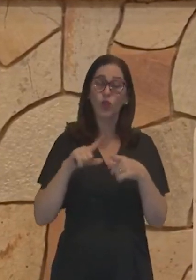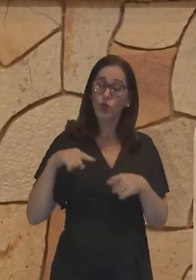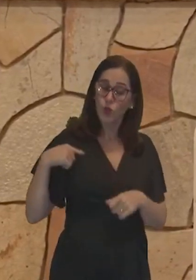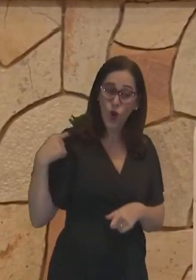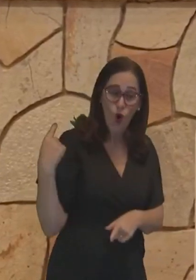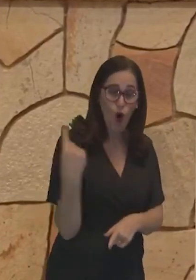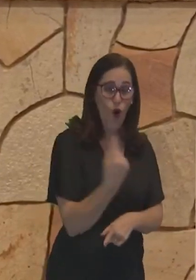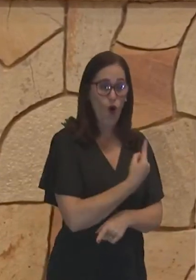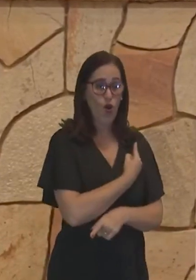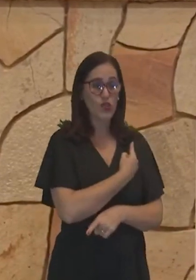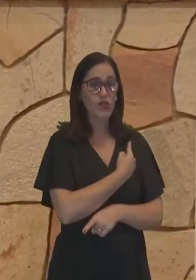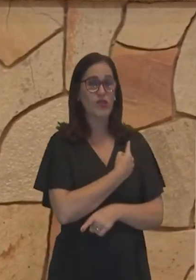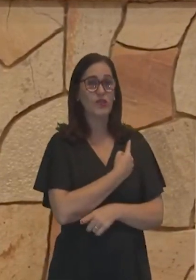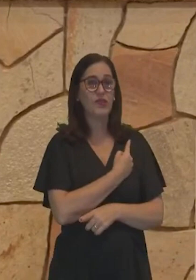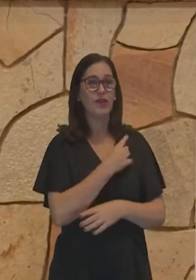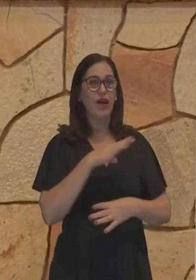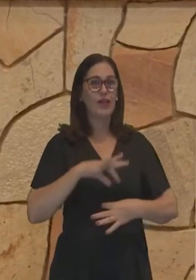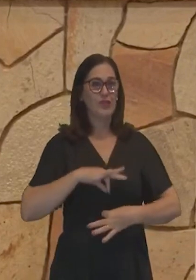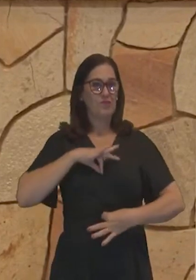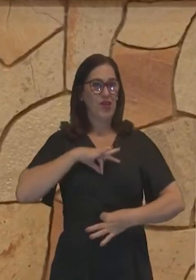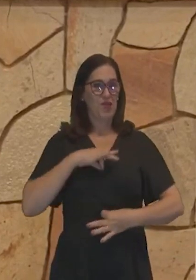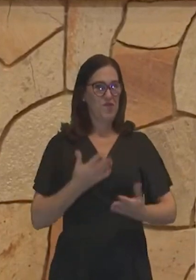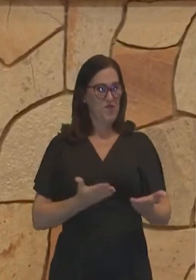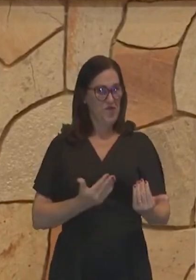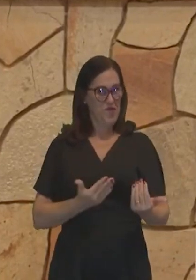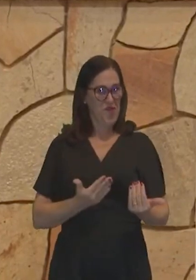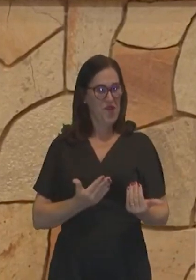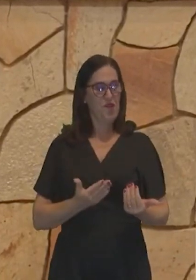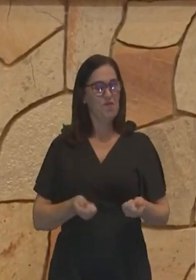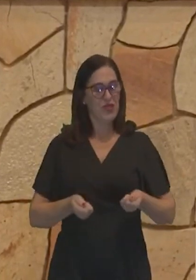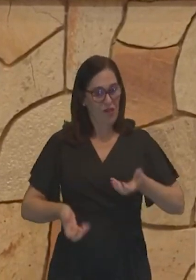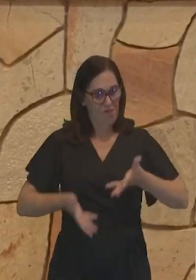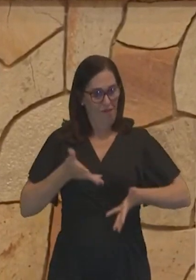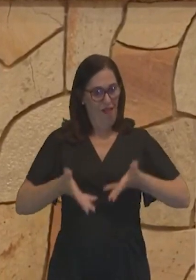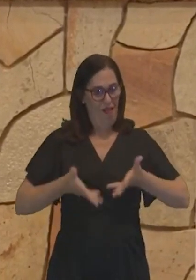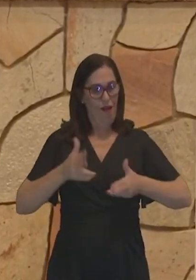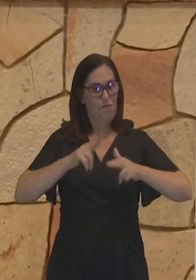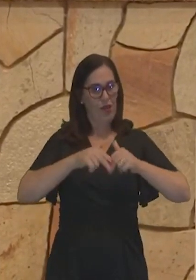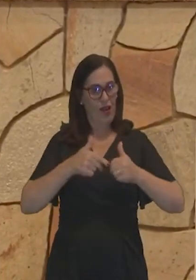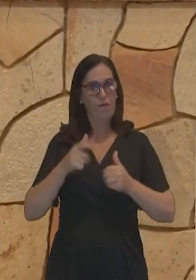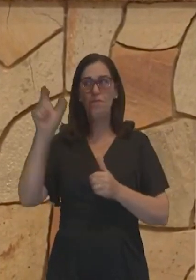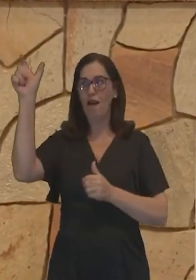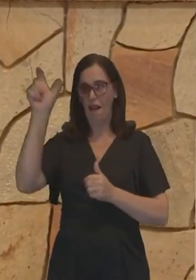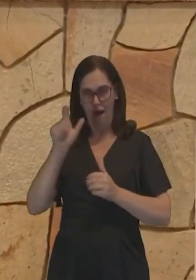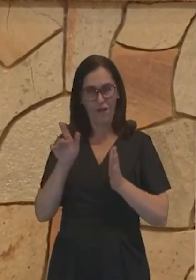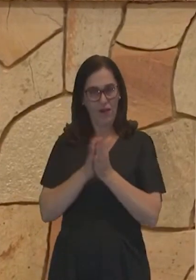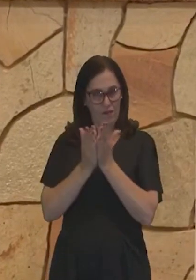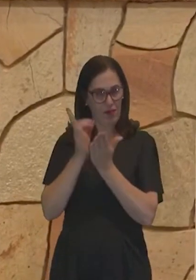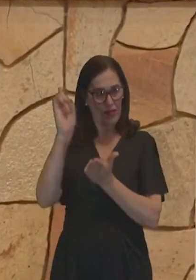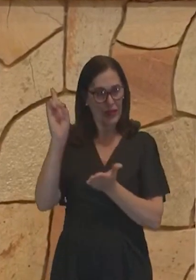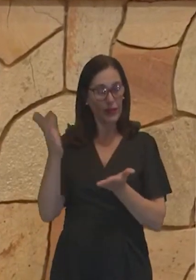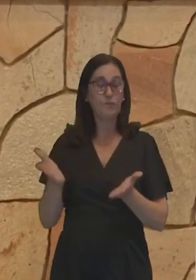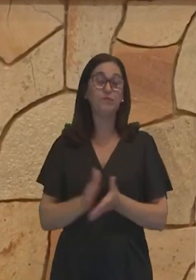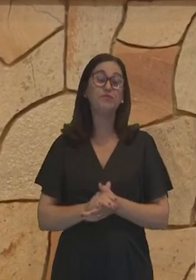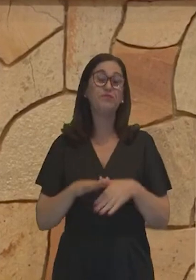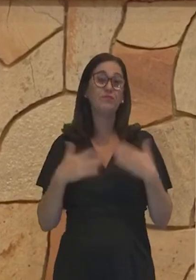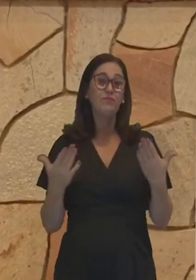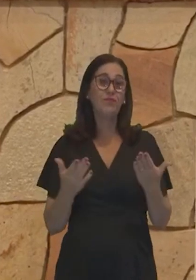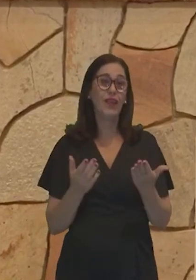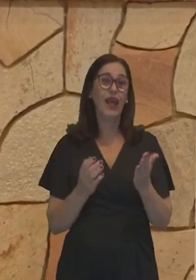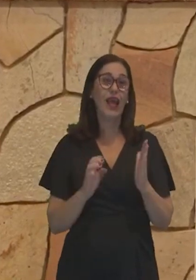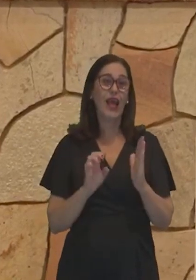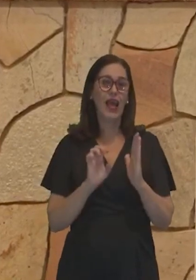nós temos o nosso espírito jovem que precisa ser trabalhado pela palavra de Deus. Temos então aqui